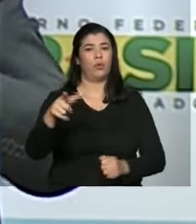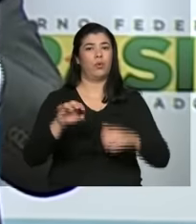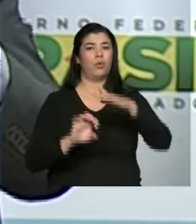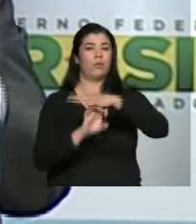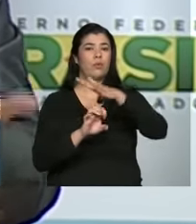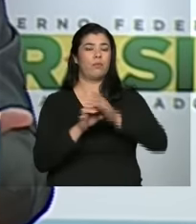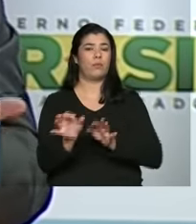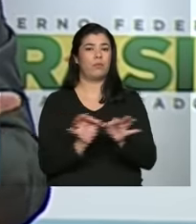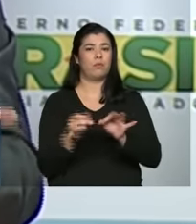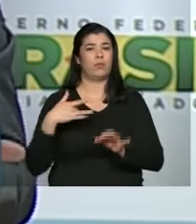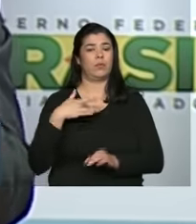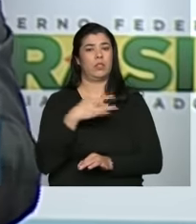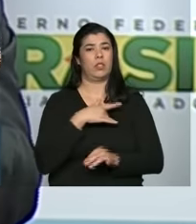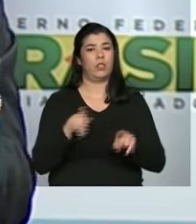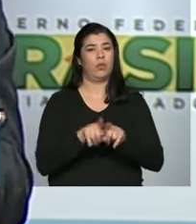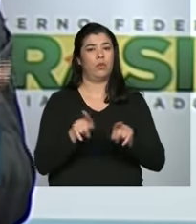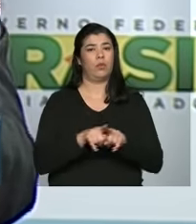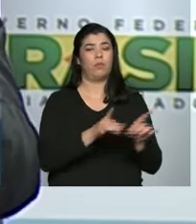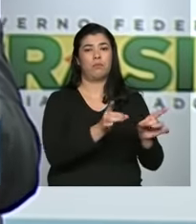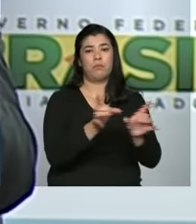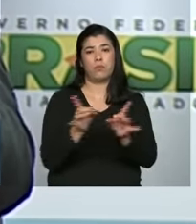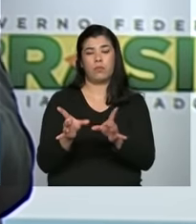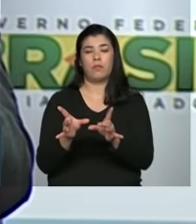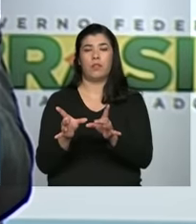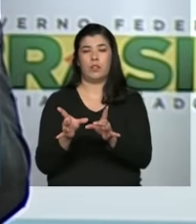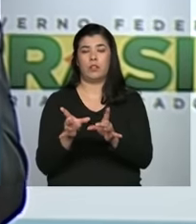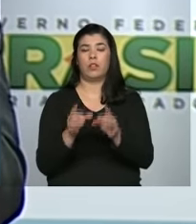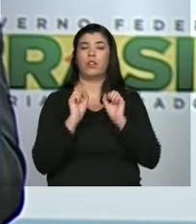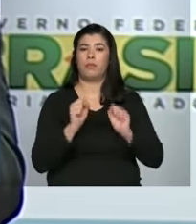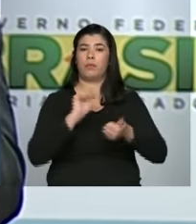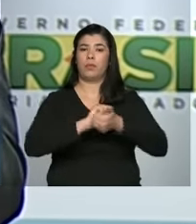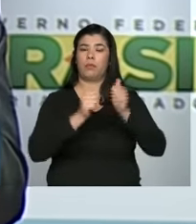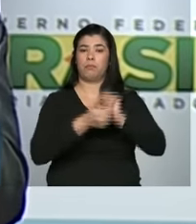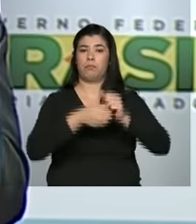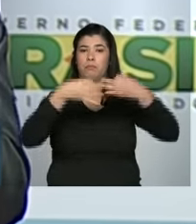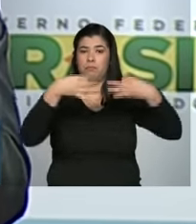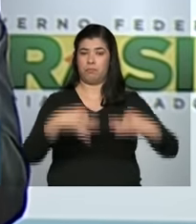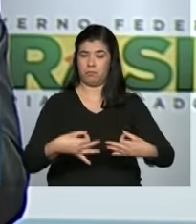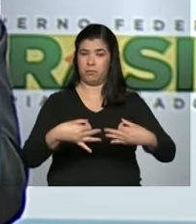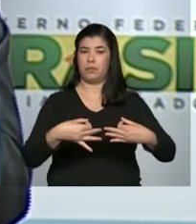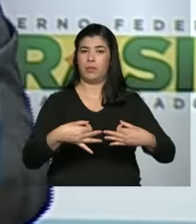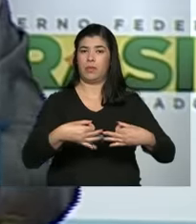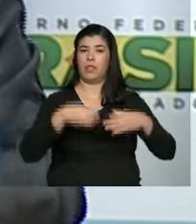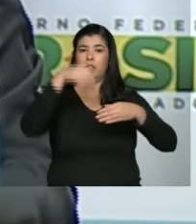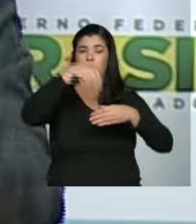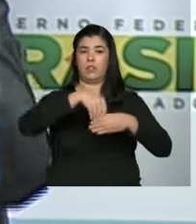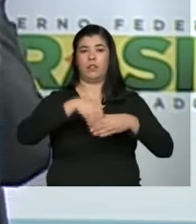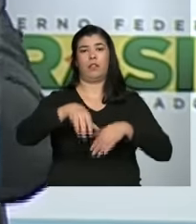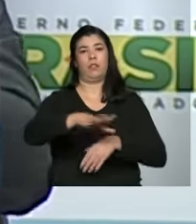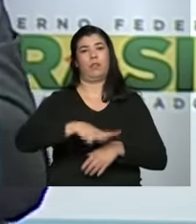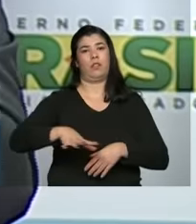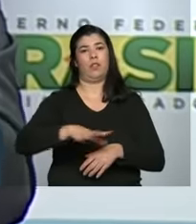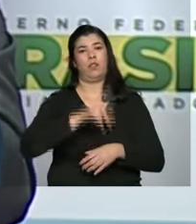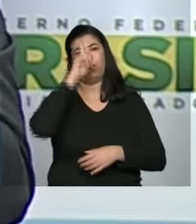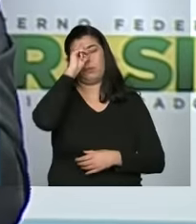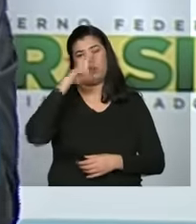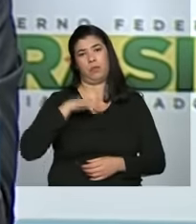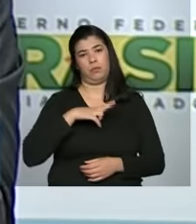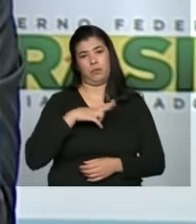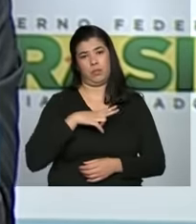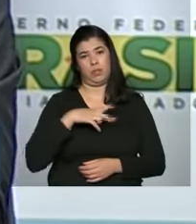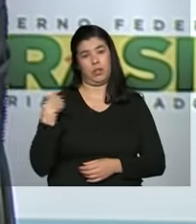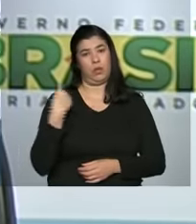saúde e aos prestadores para que elas possam ser aplicadas também à rede privada agora o que nós temos